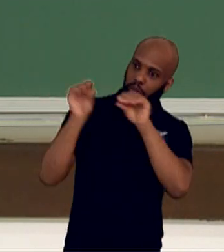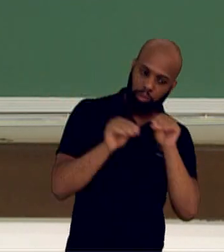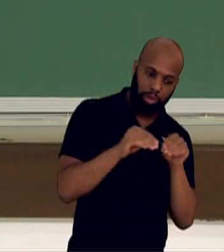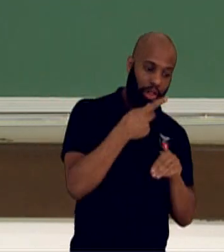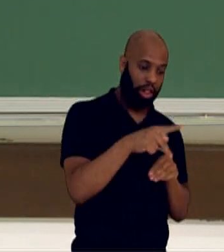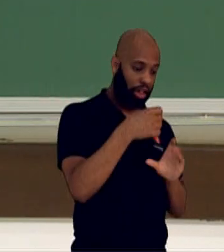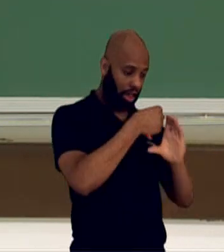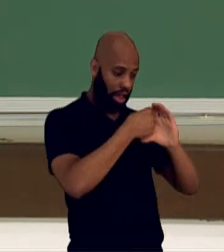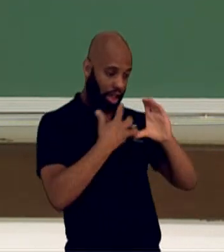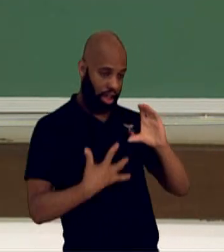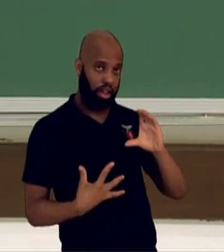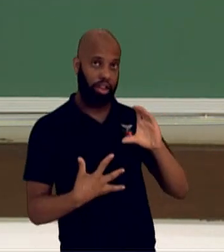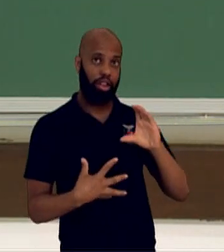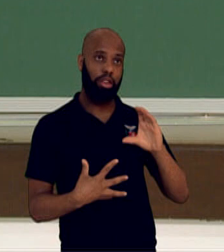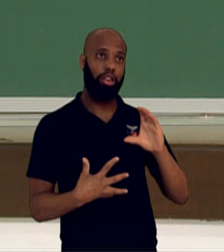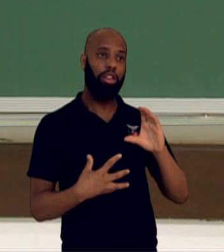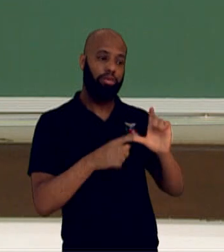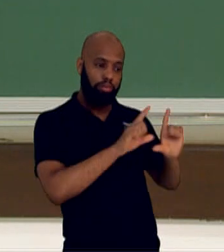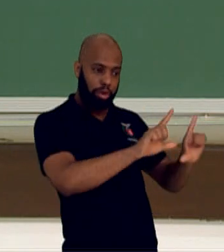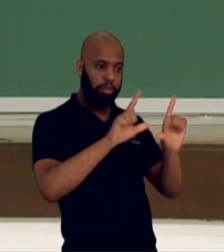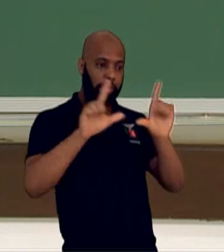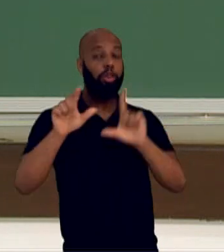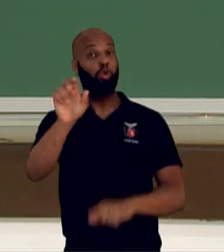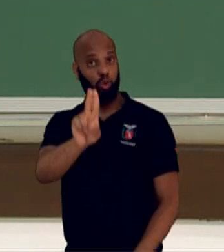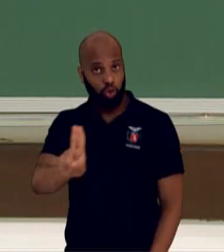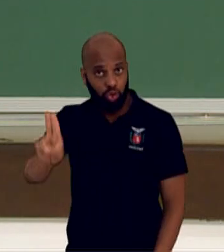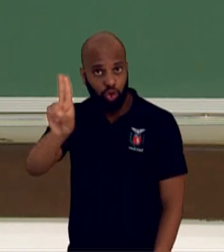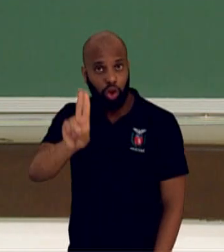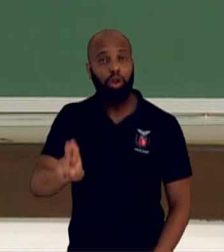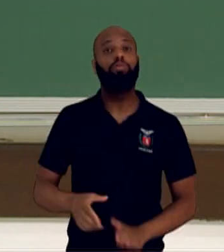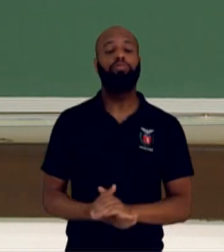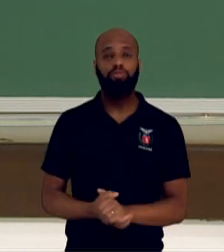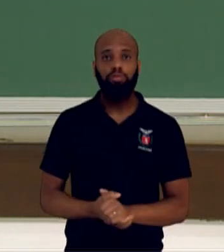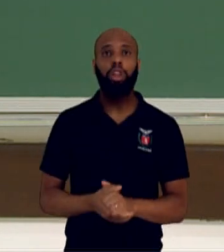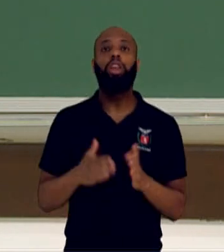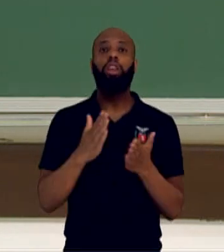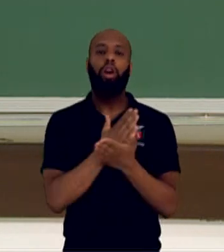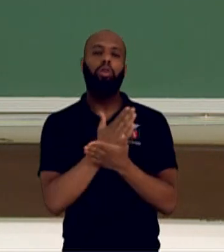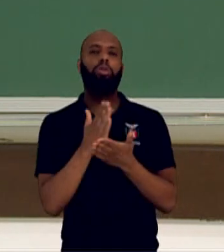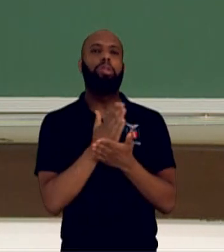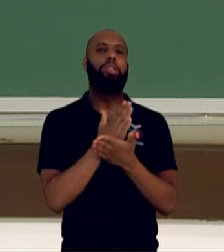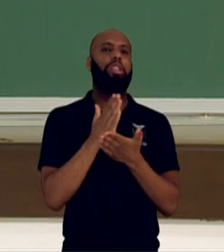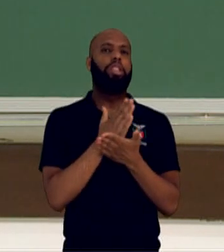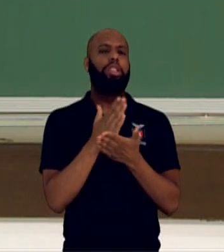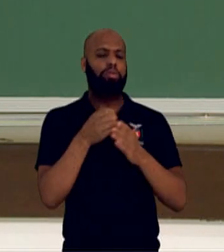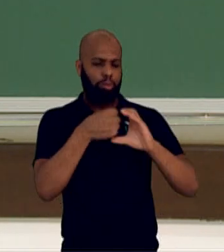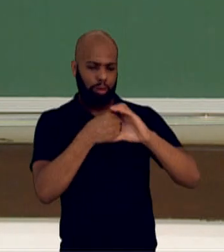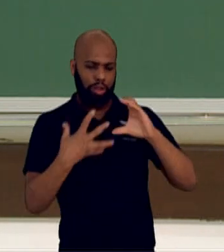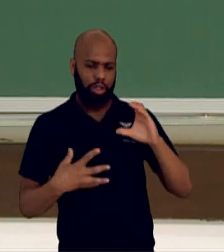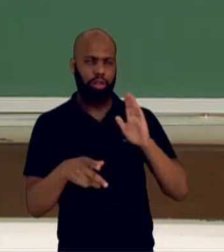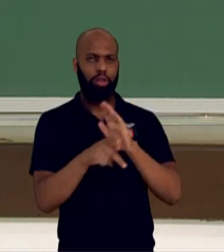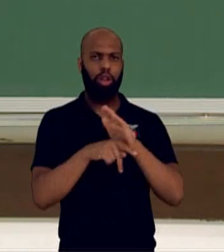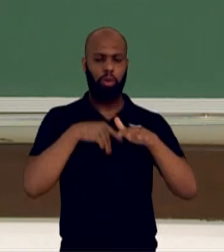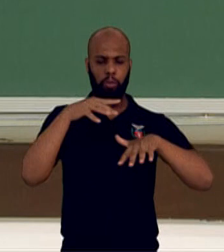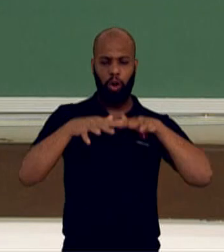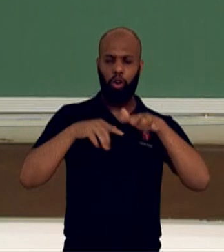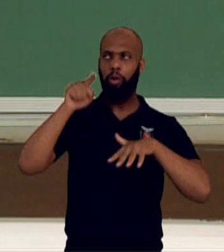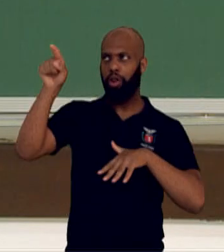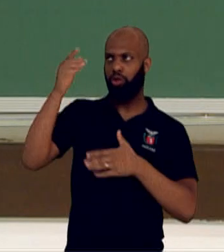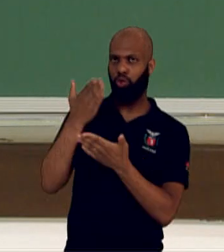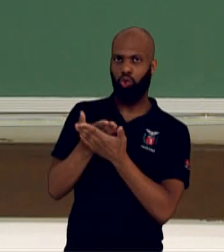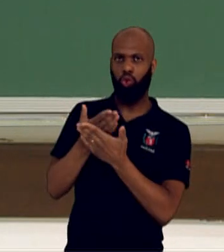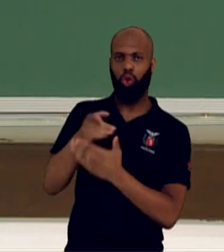essas características, incluiu nas suas produções algumas características dos movimentos que ela